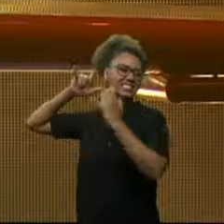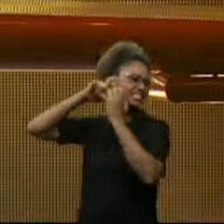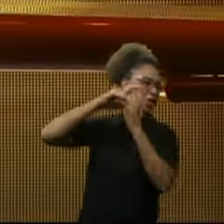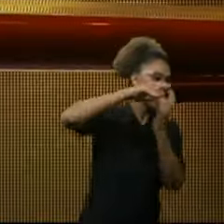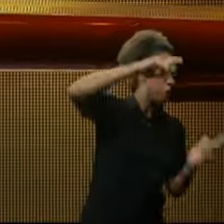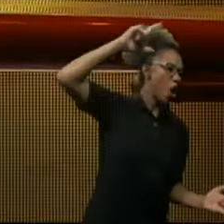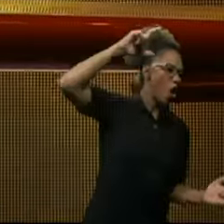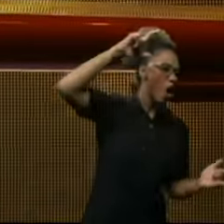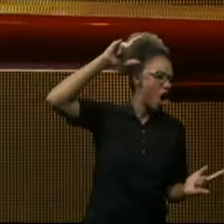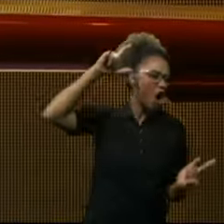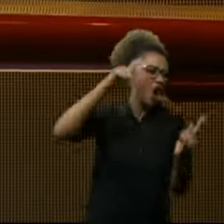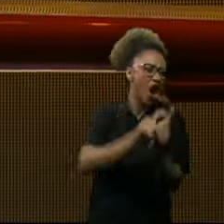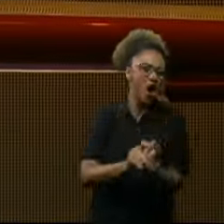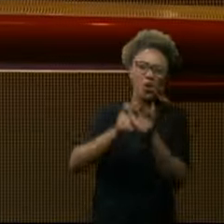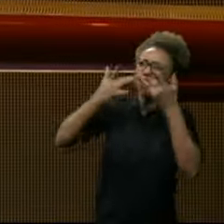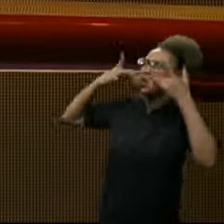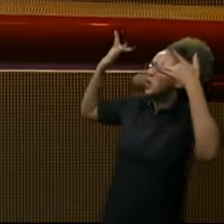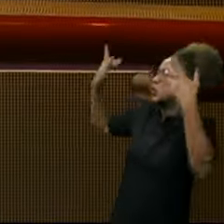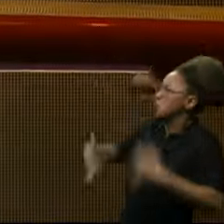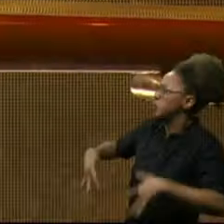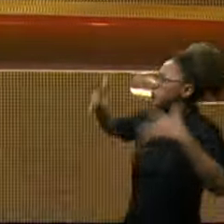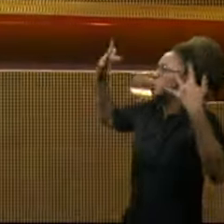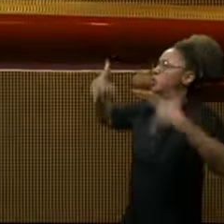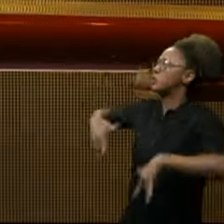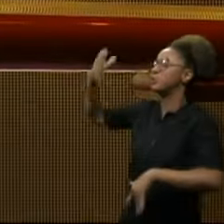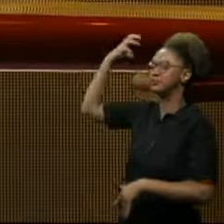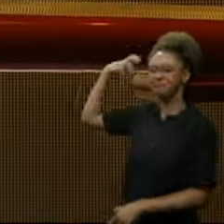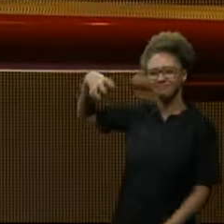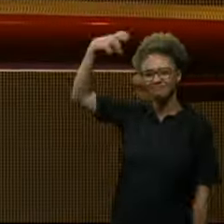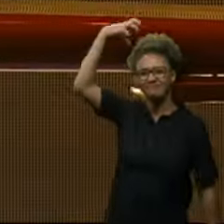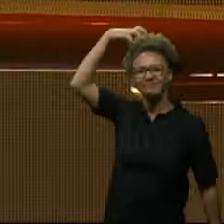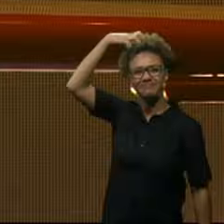E aí E aí